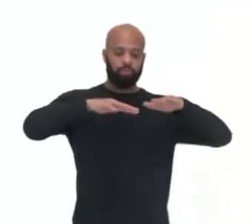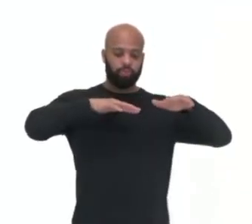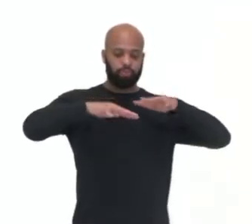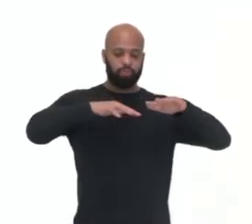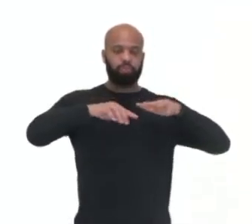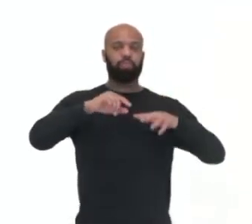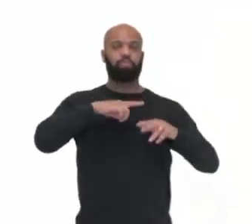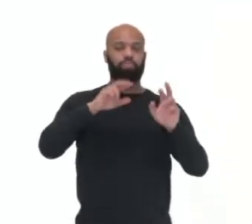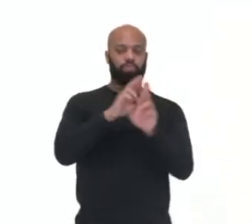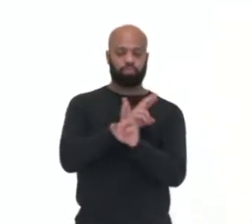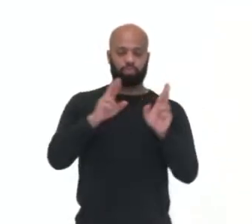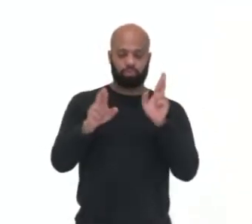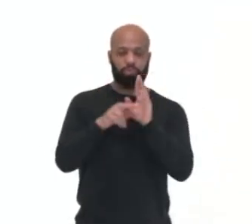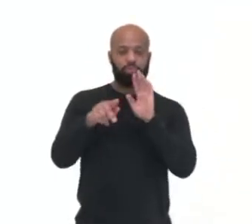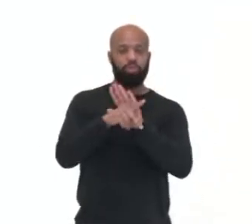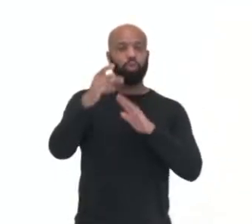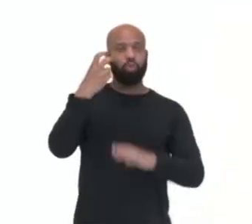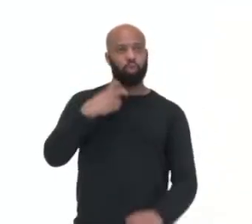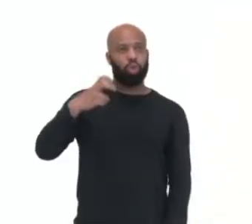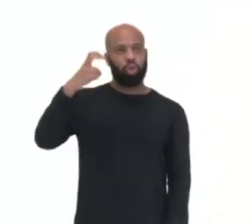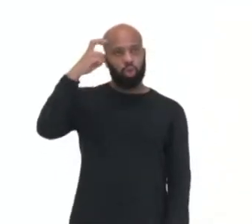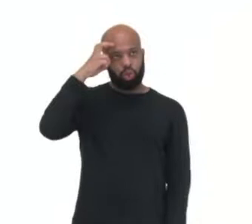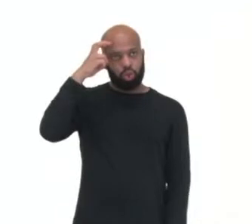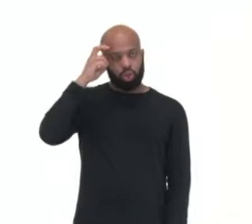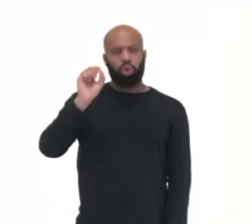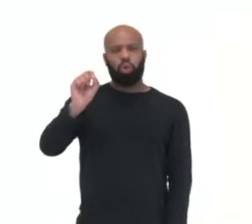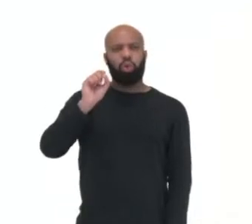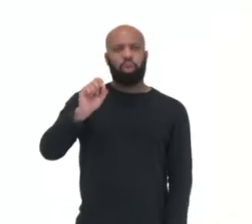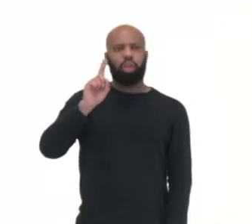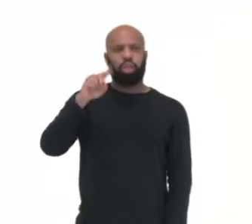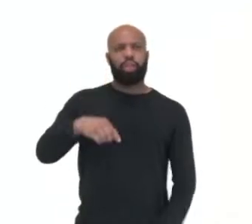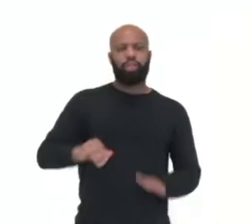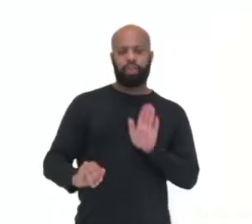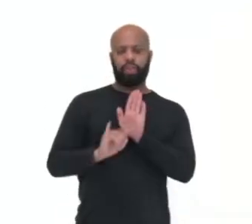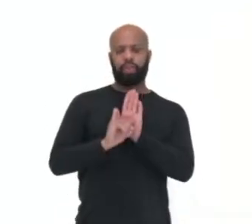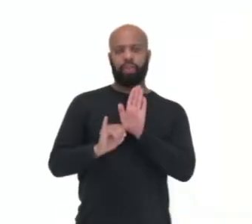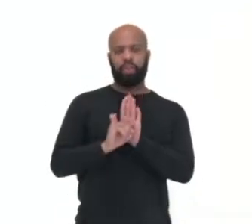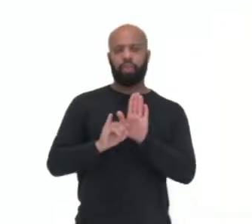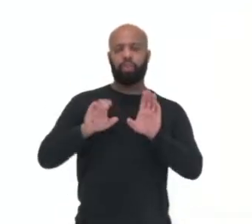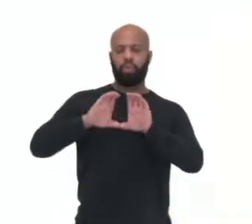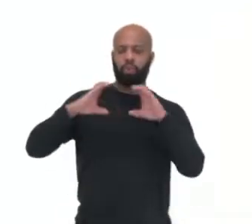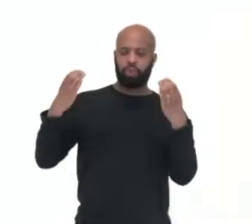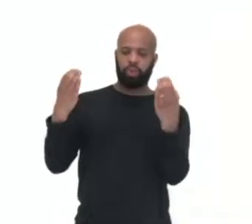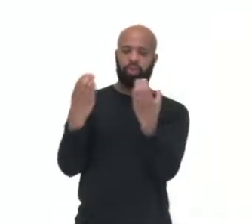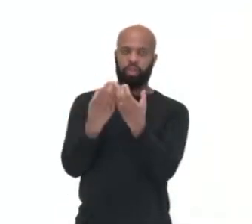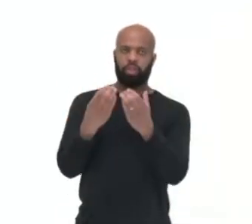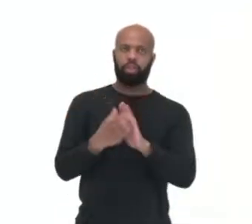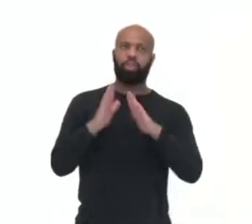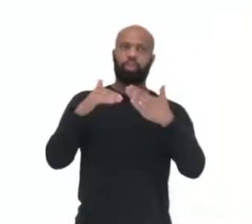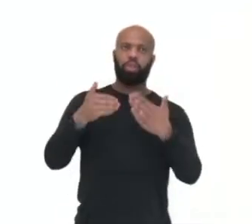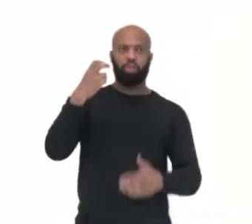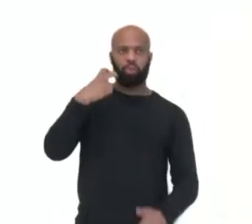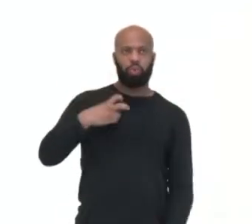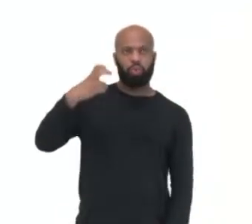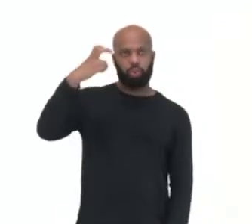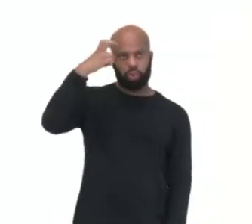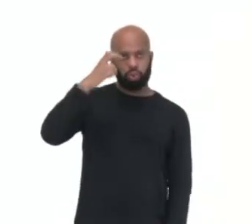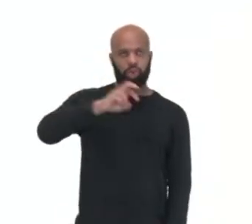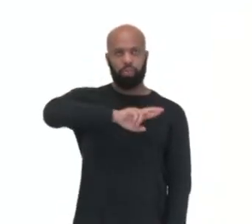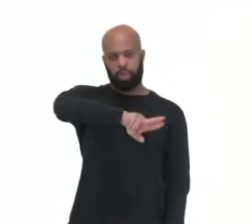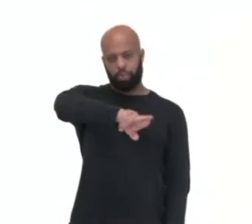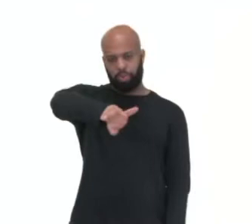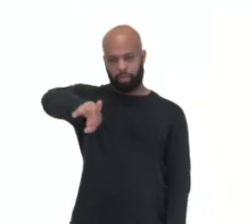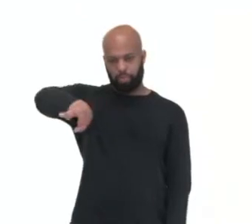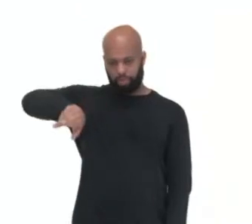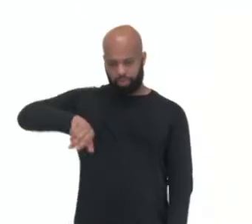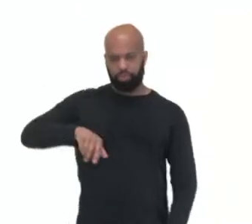considerando as relações da sua cultura. Cultura entendemos aqui como identidade e comunidade, na cultura hegemônica.